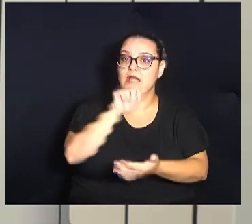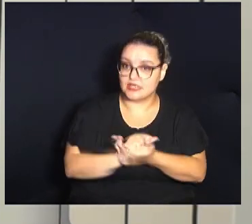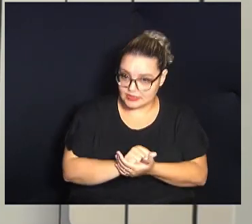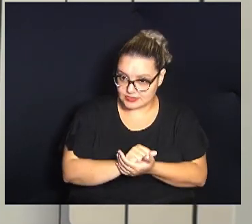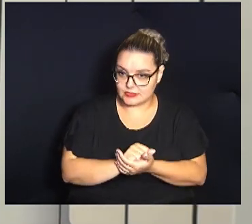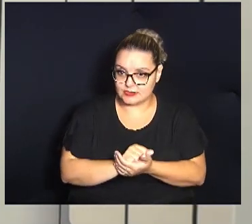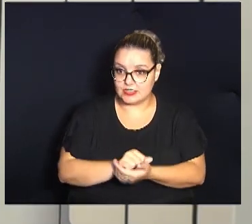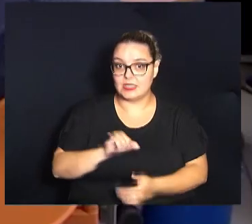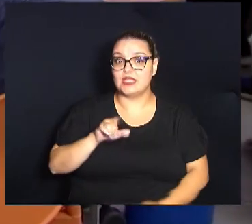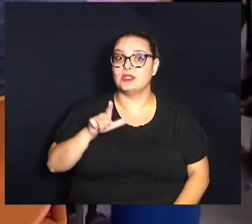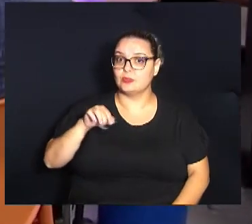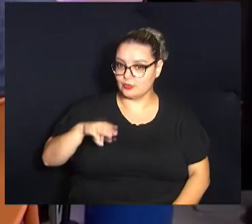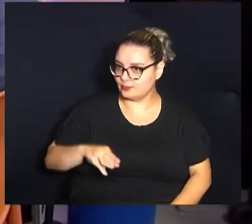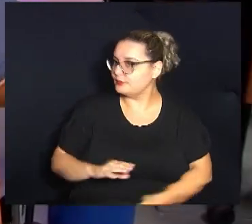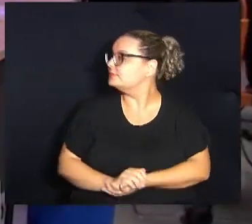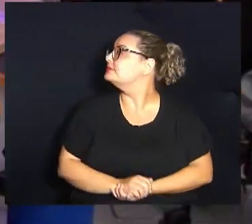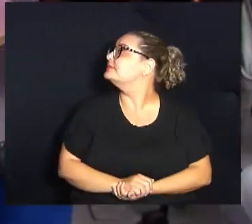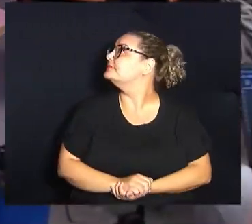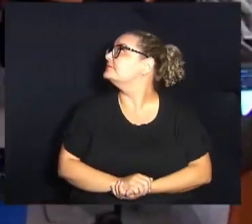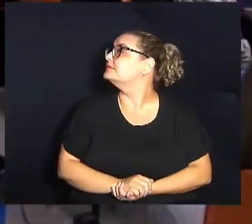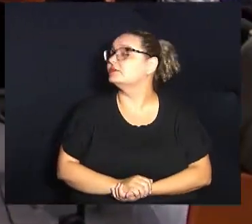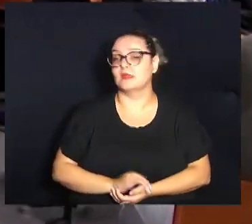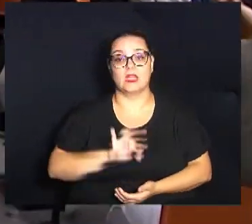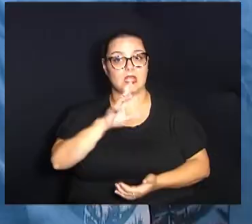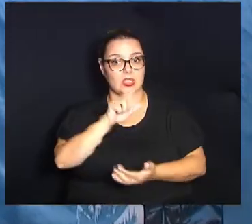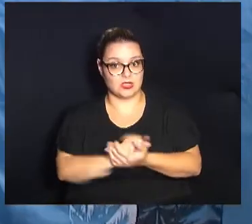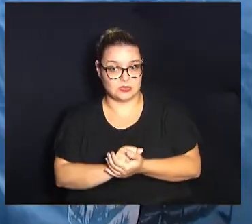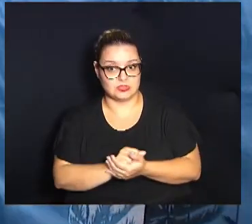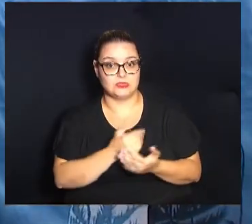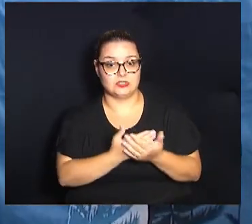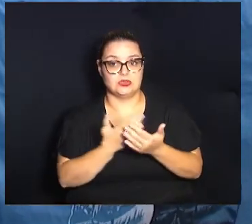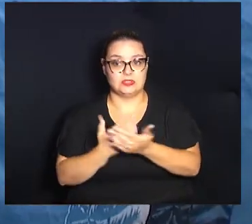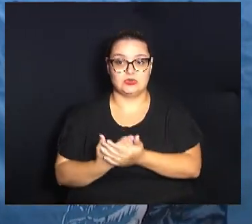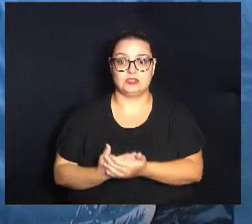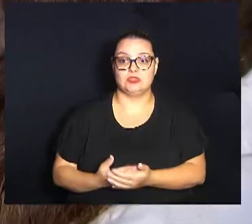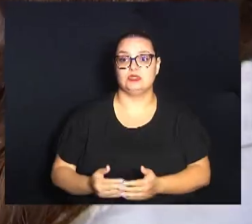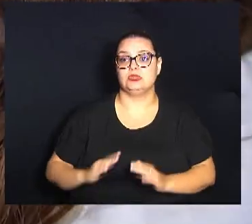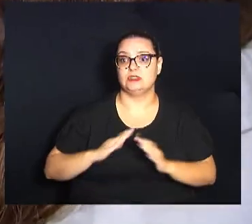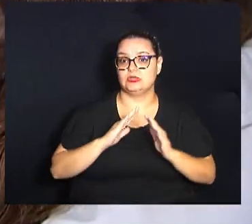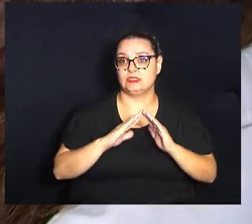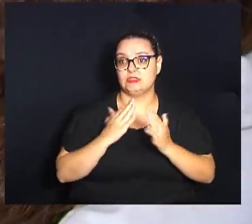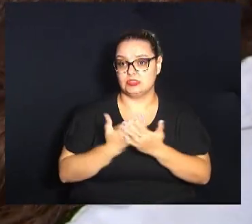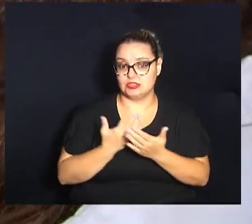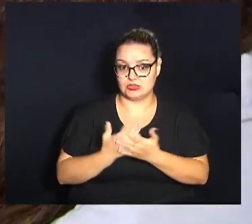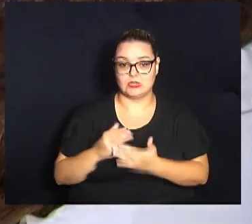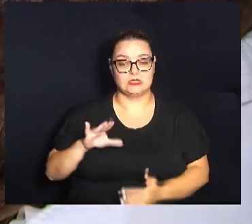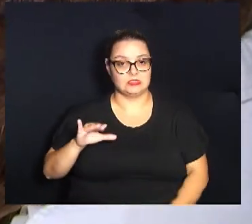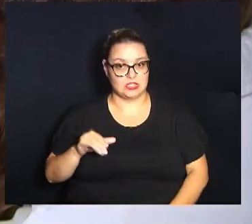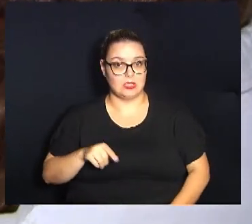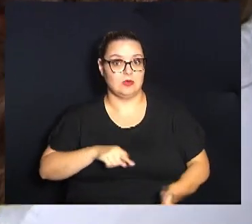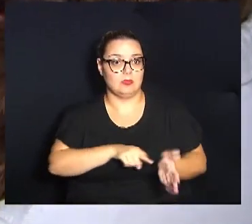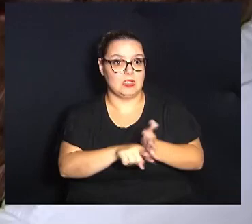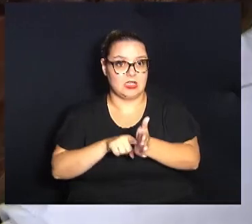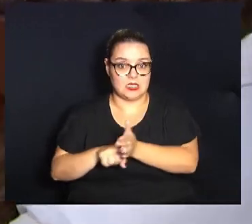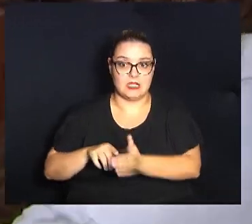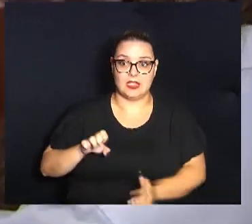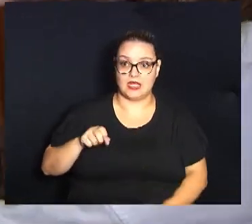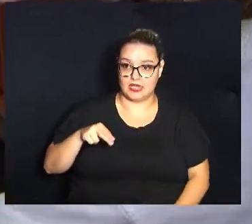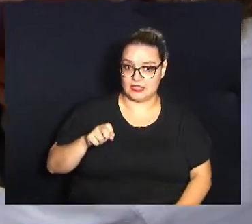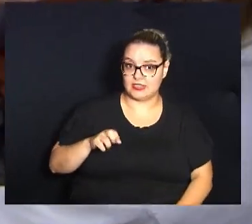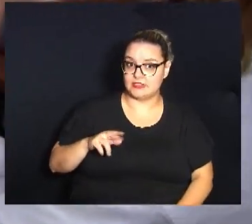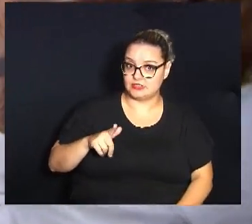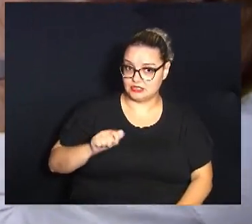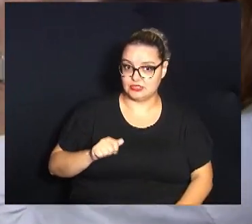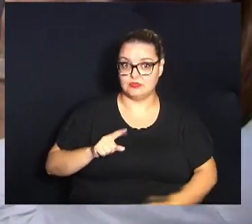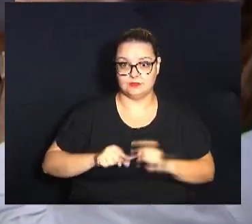da ILUM. As inscrições para estudar na Escola de Ciência do Centro Nacional de Pesquisa em Energia e Matérias estão abertas